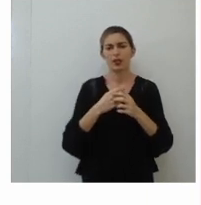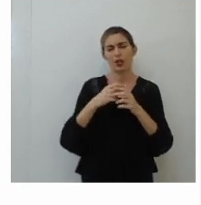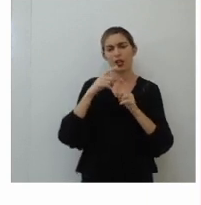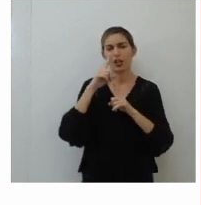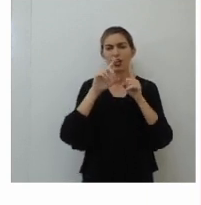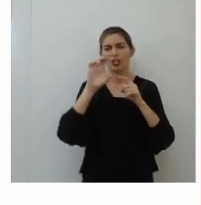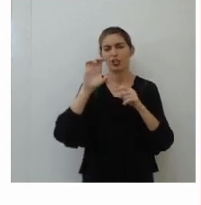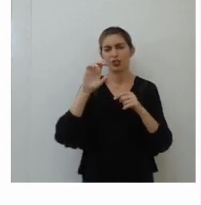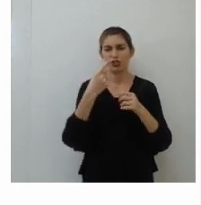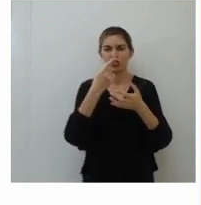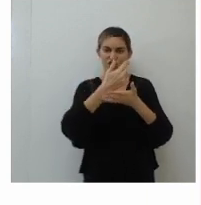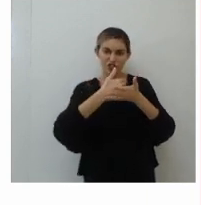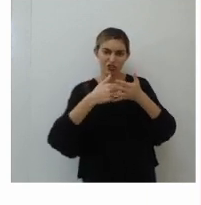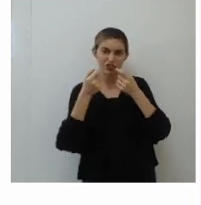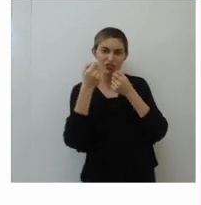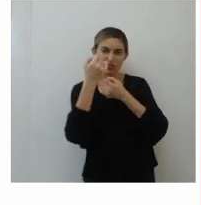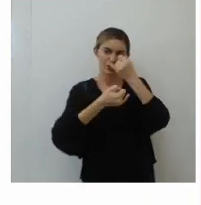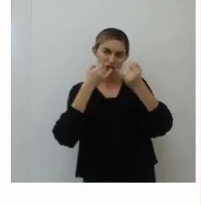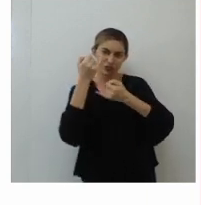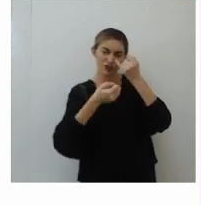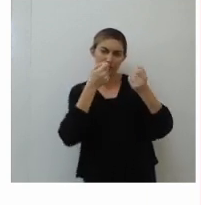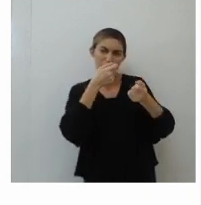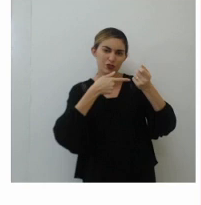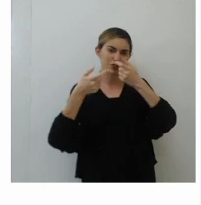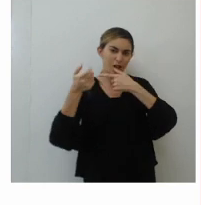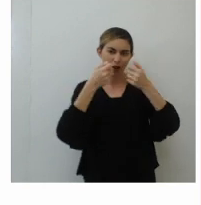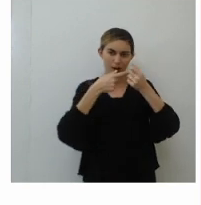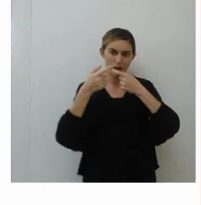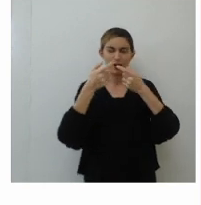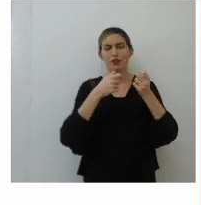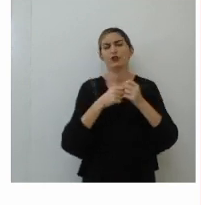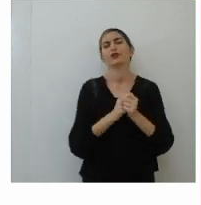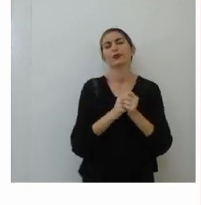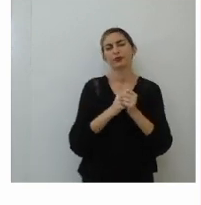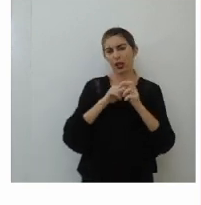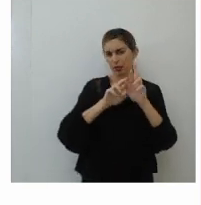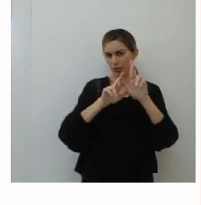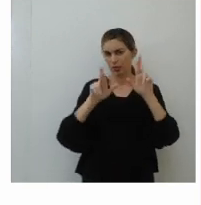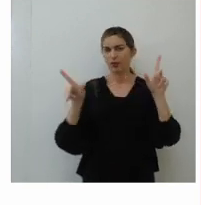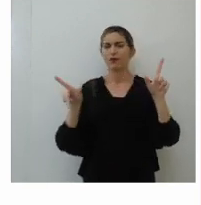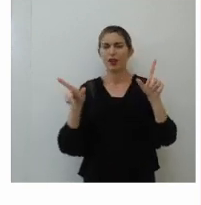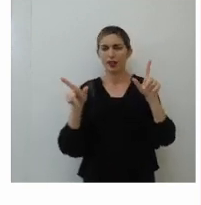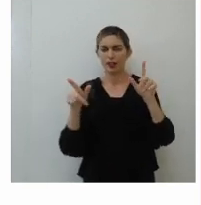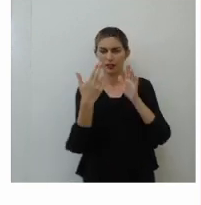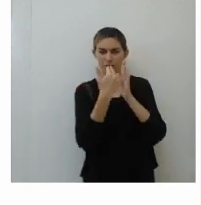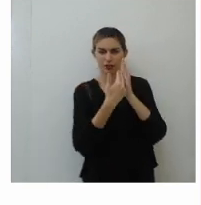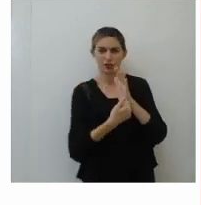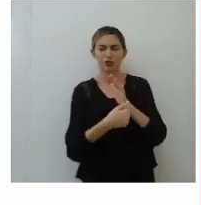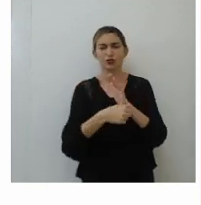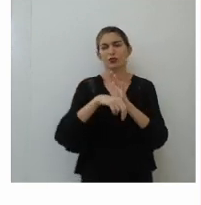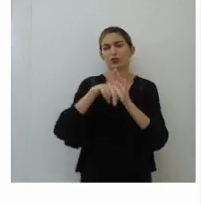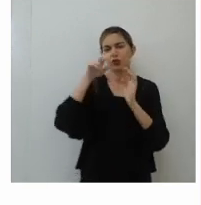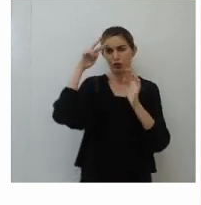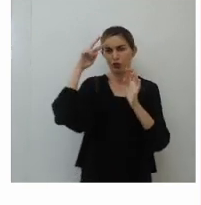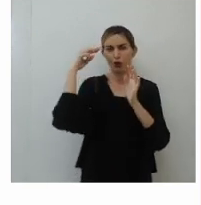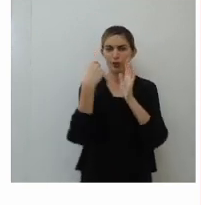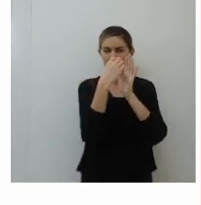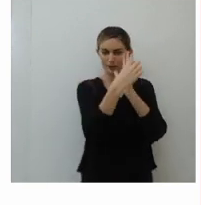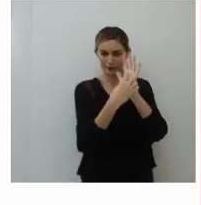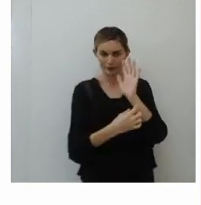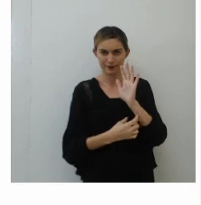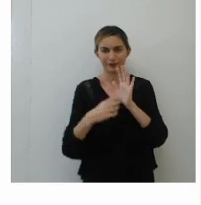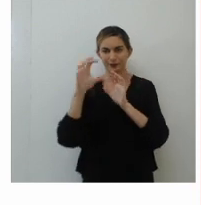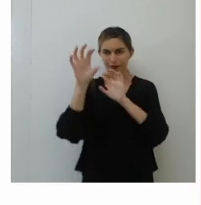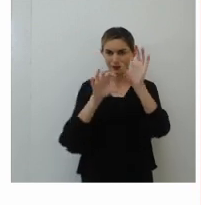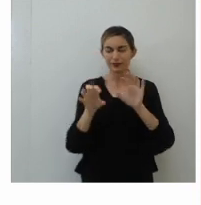E a gente sabe que a charge, né, ela é um pouco, é um gênero que é um pouco diferente do quadrinho, né? Da história em quadrinho, das HQs. As